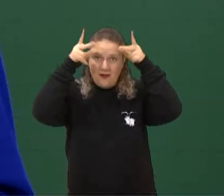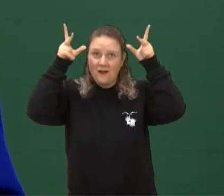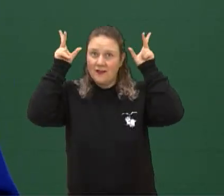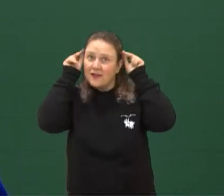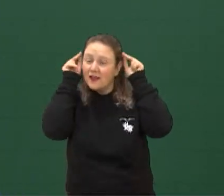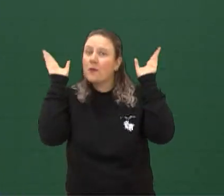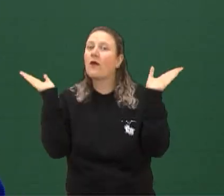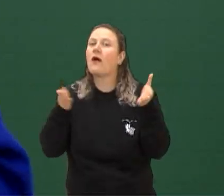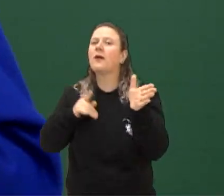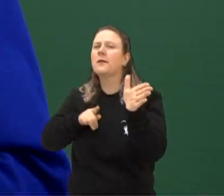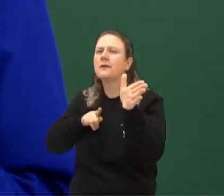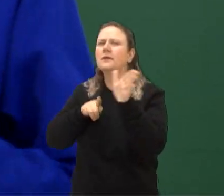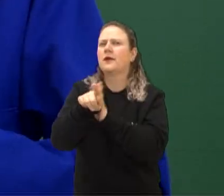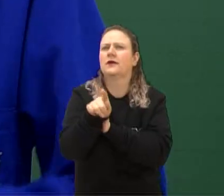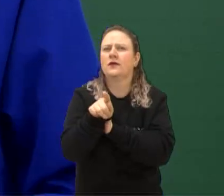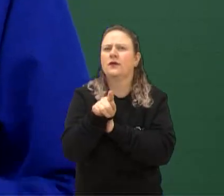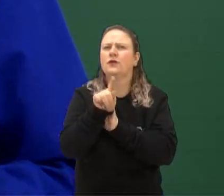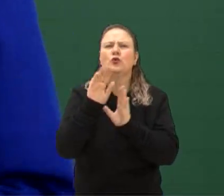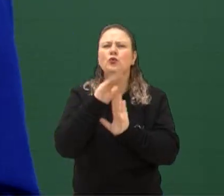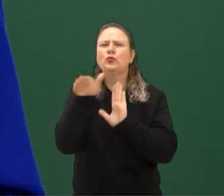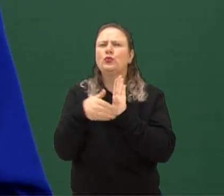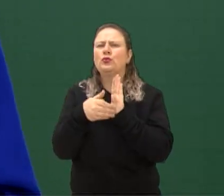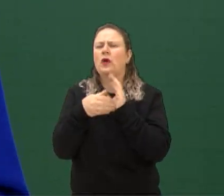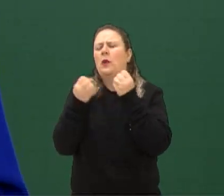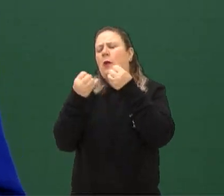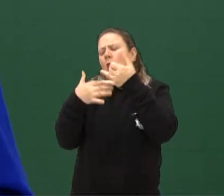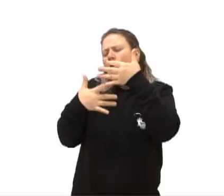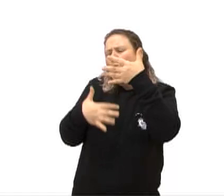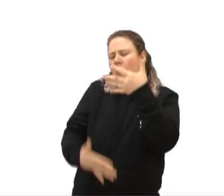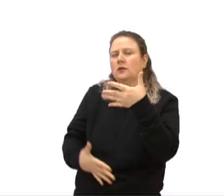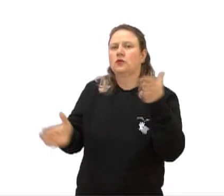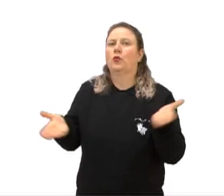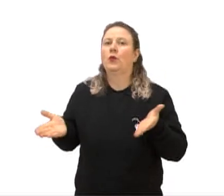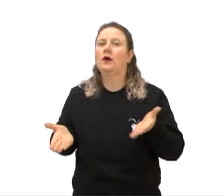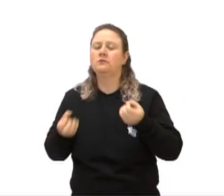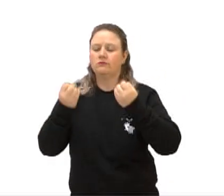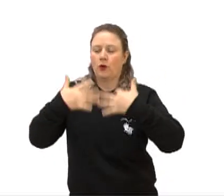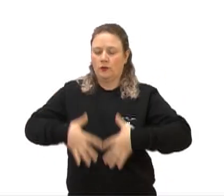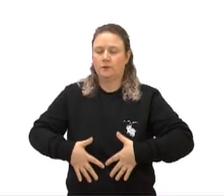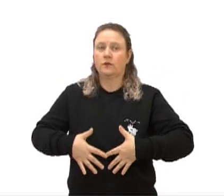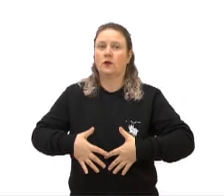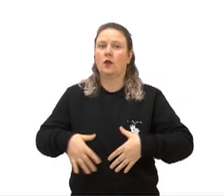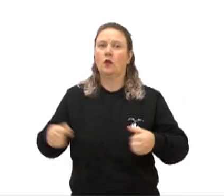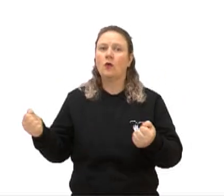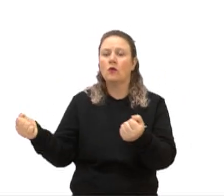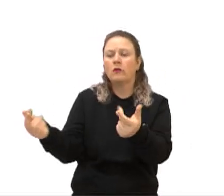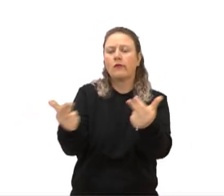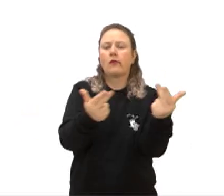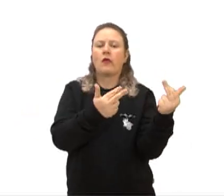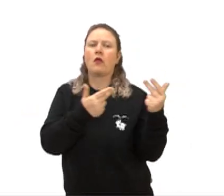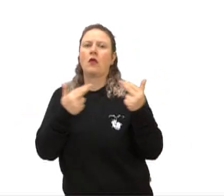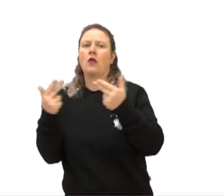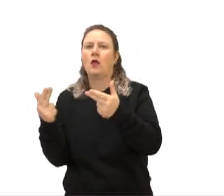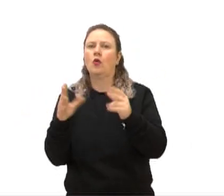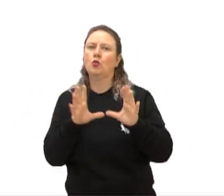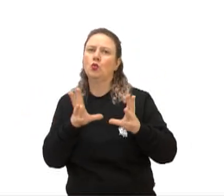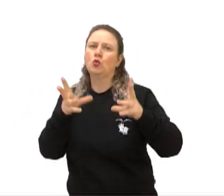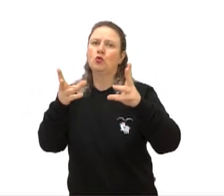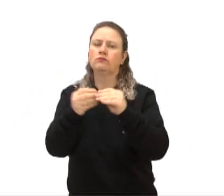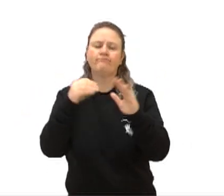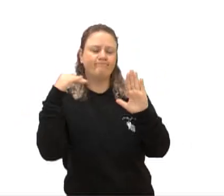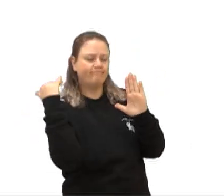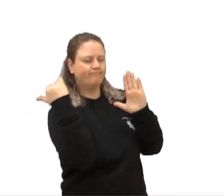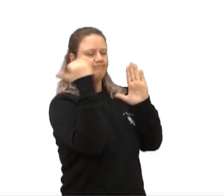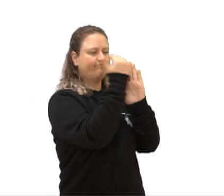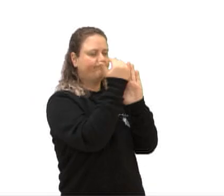um quiz aí agora, né, do conteúdo que a gente acabou de ver com o professor Fábio, tá? A igualdade de todos perante a